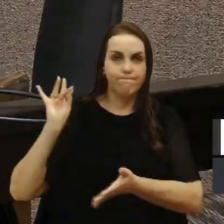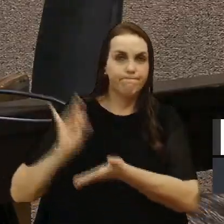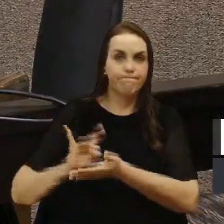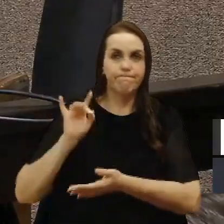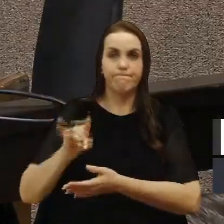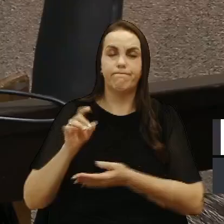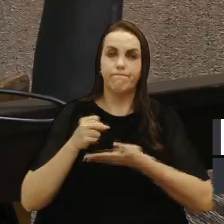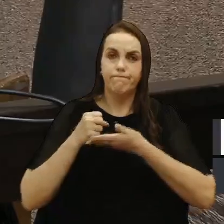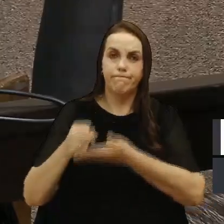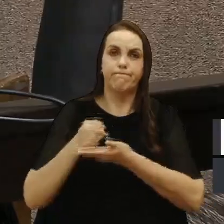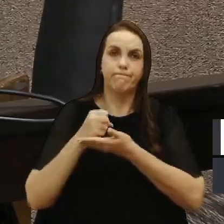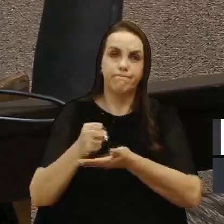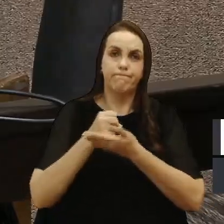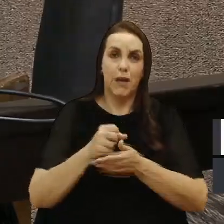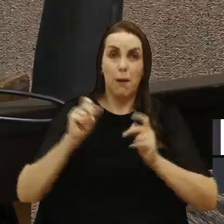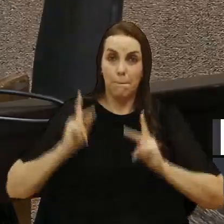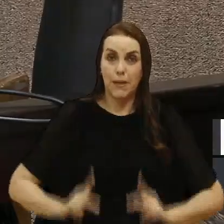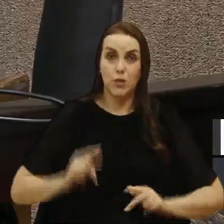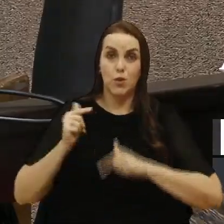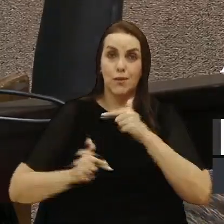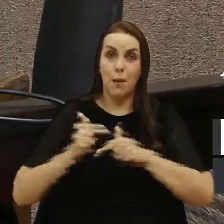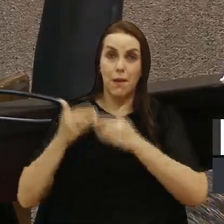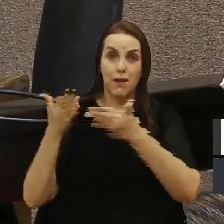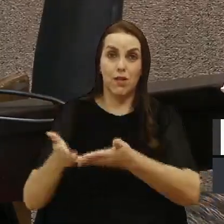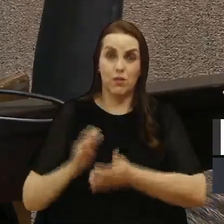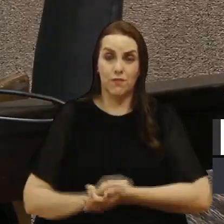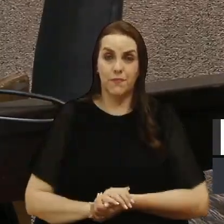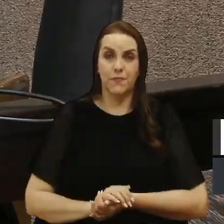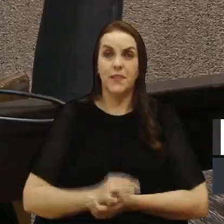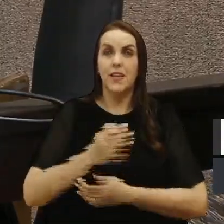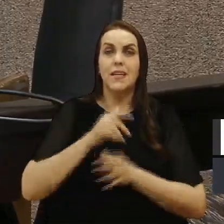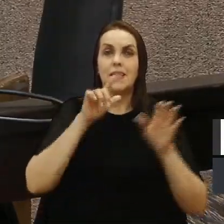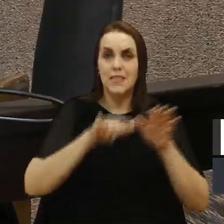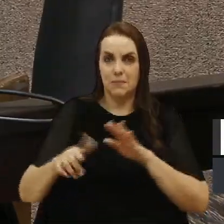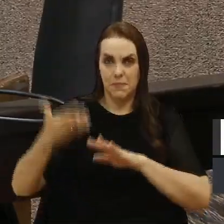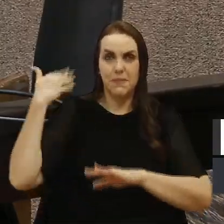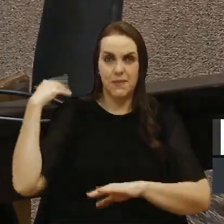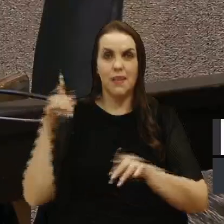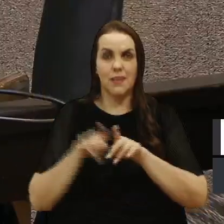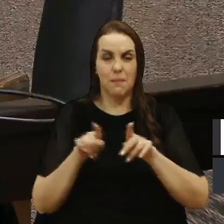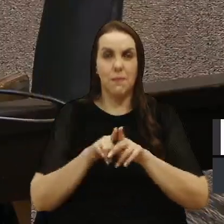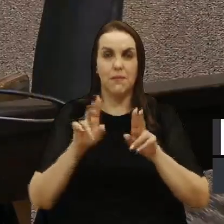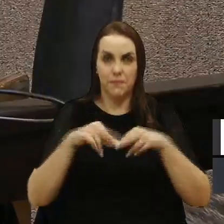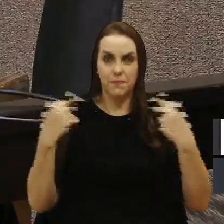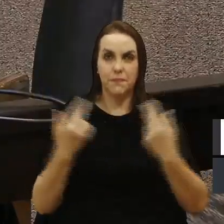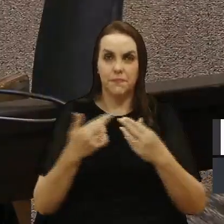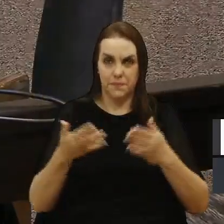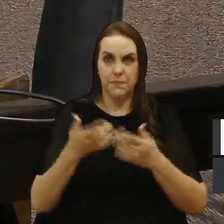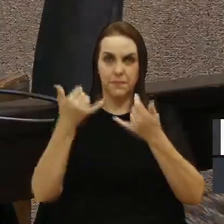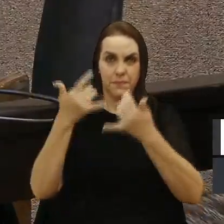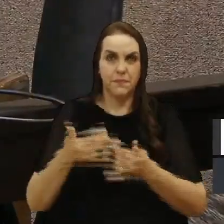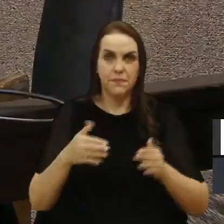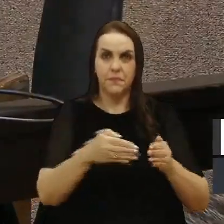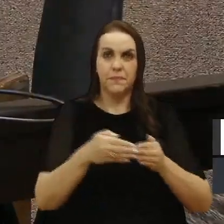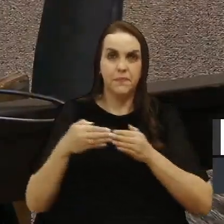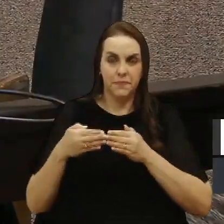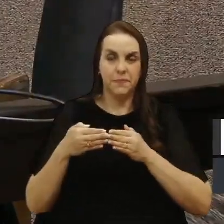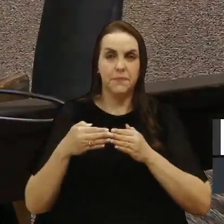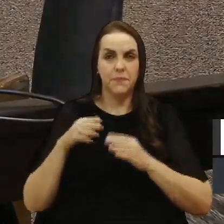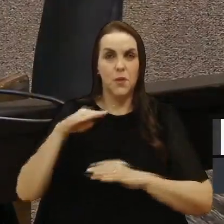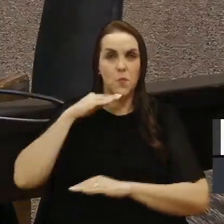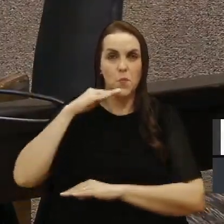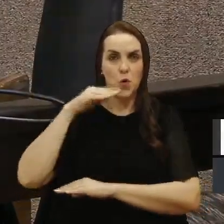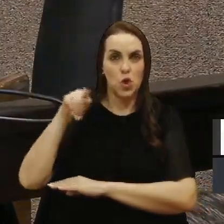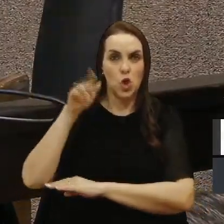efetivamente do efetivo em Caxias do Sul. Falamos na semana passada, numa moção feita pelo Bortola,